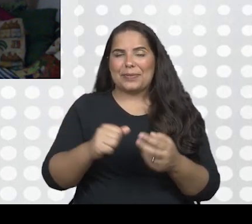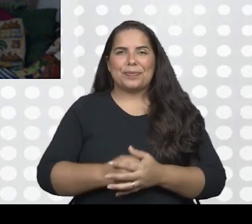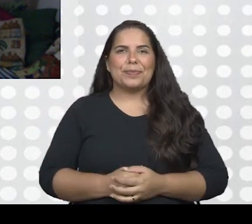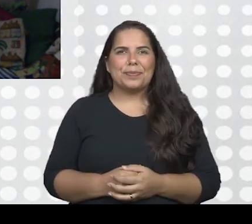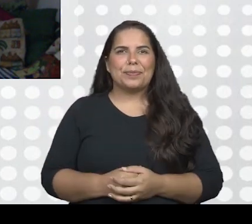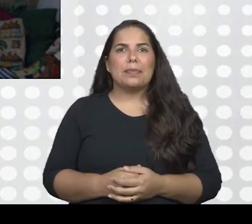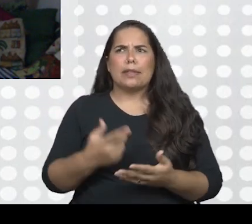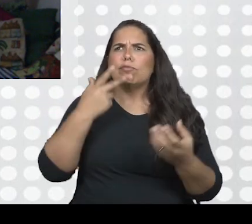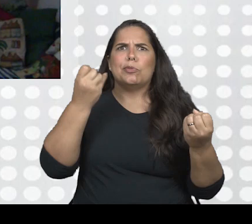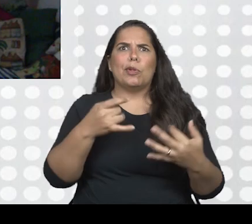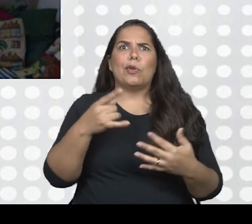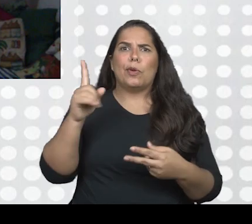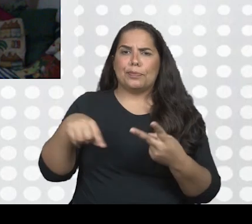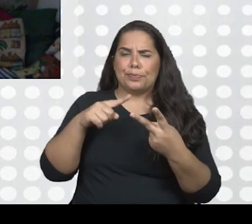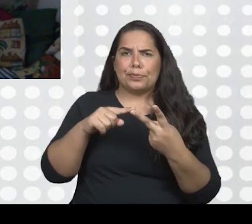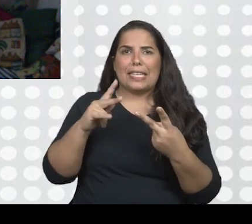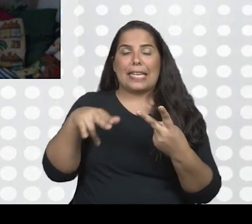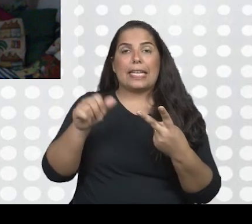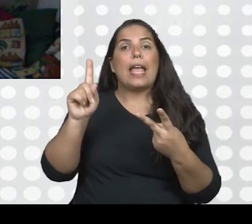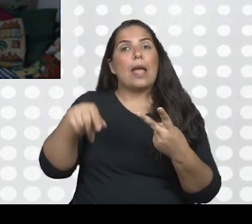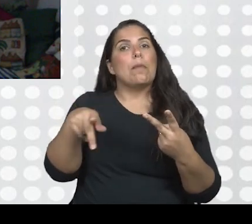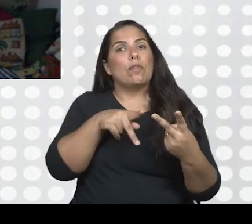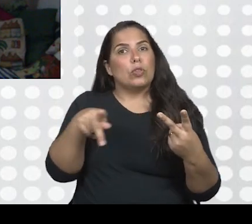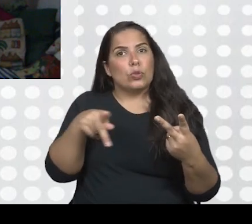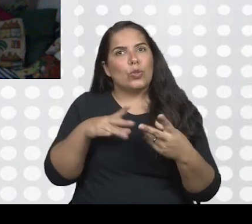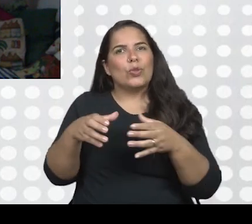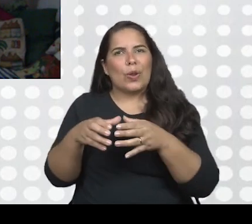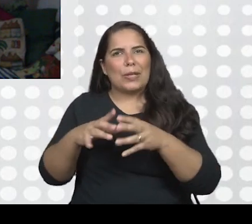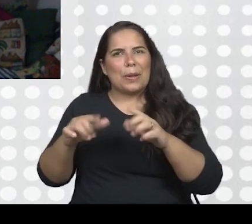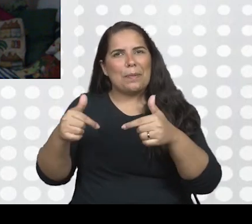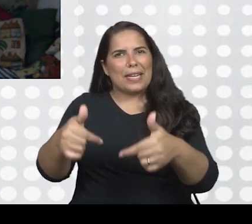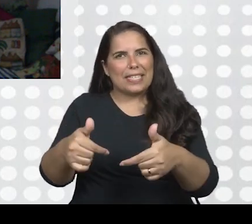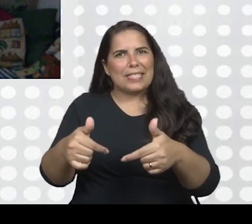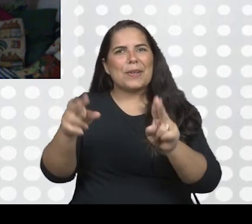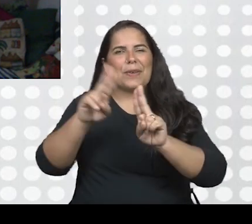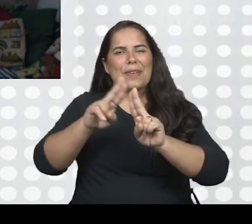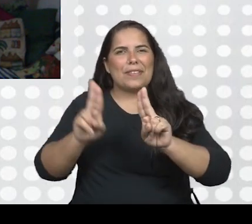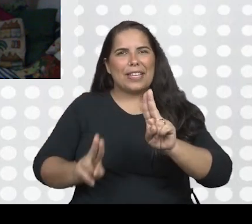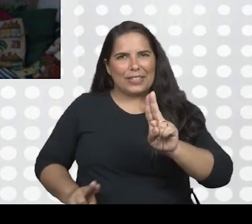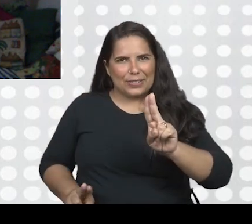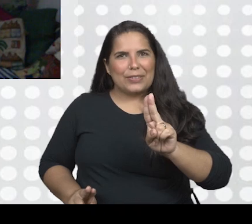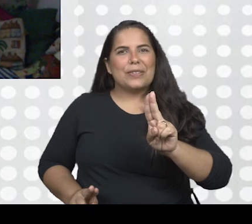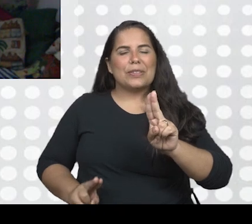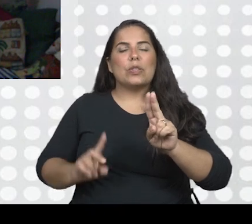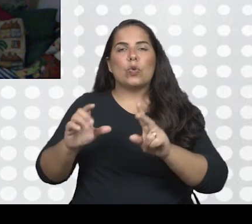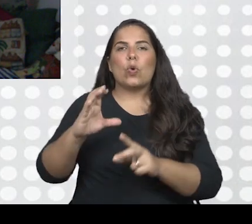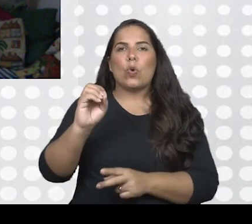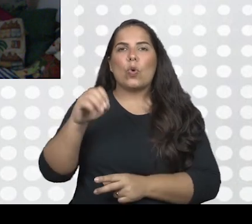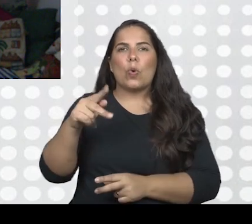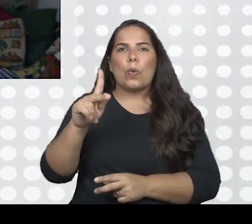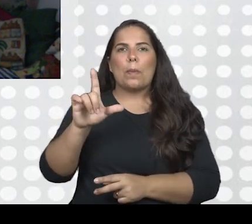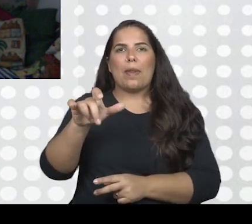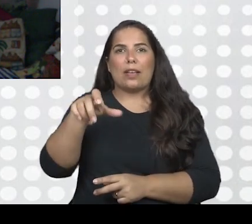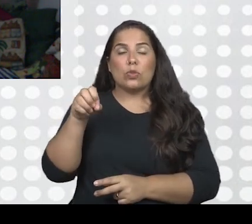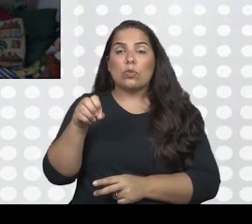Marracho. Como Carmen falou, Tainá Marracho é professora do Colégio de Aplicação da UFRJ, é do complexo, portanto, e